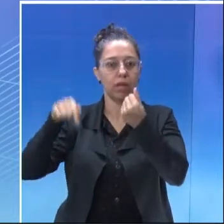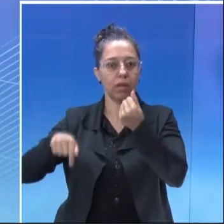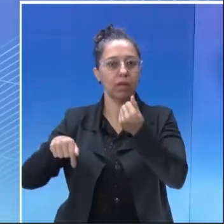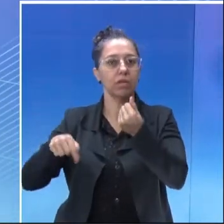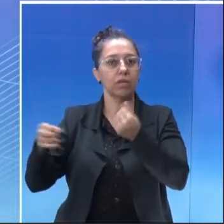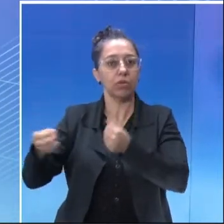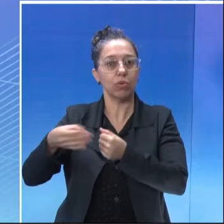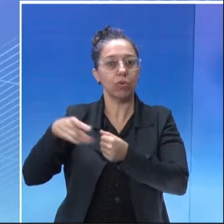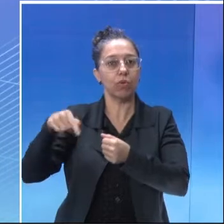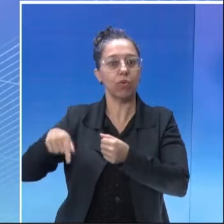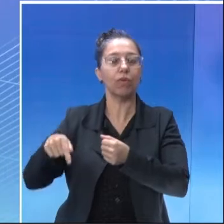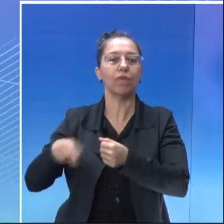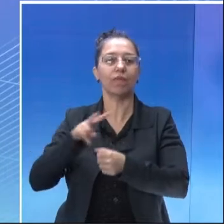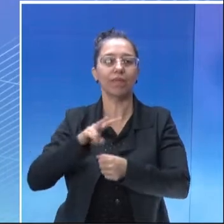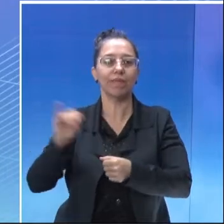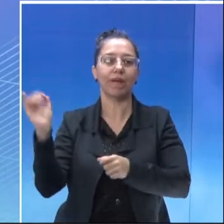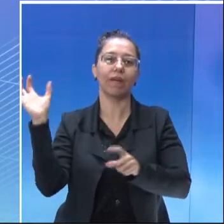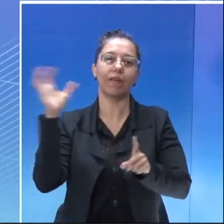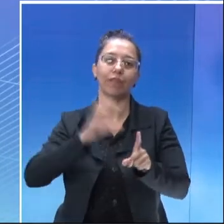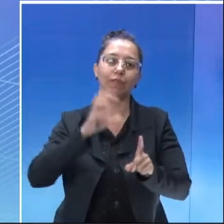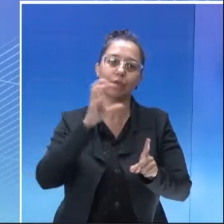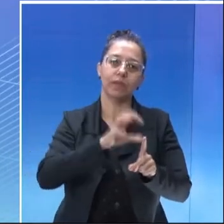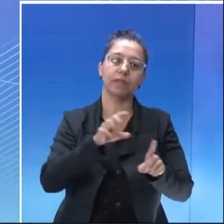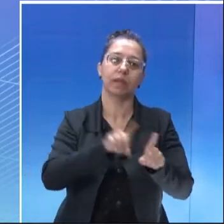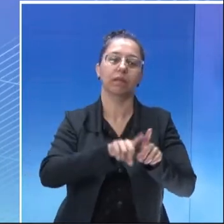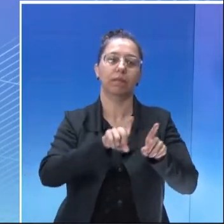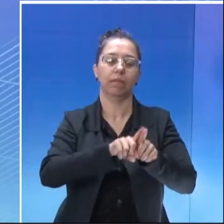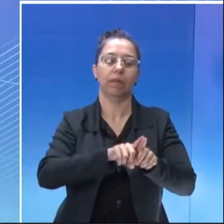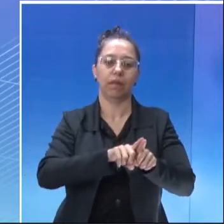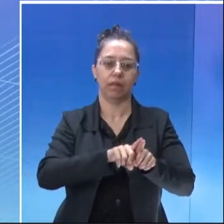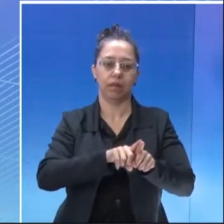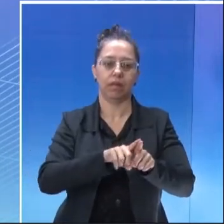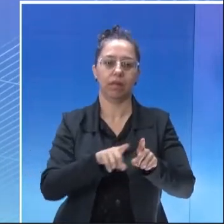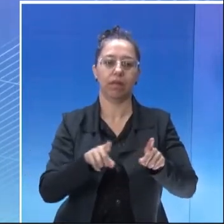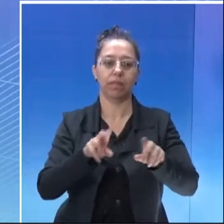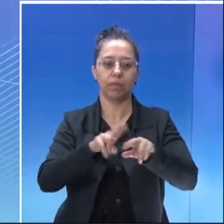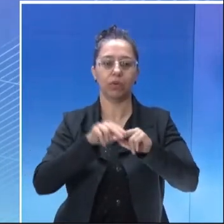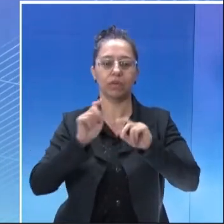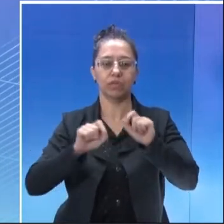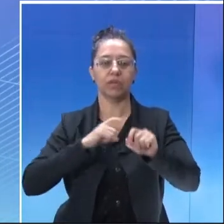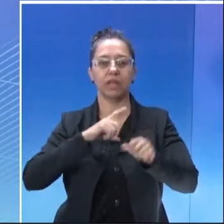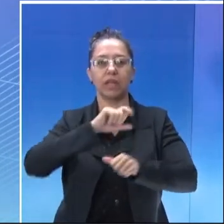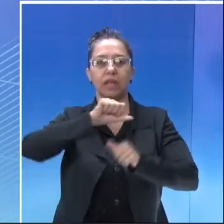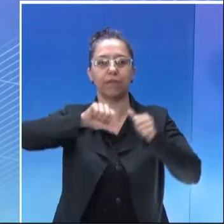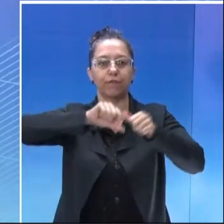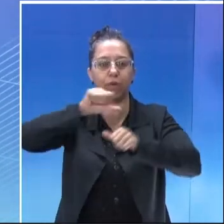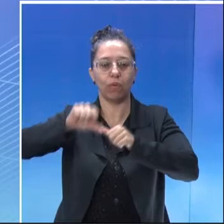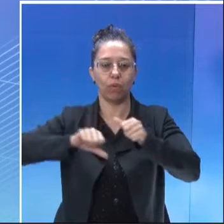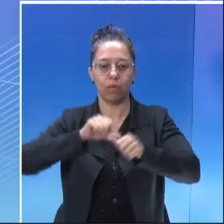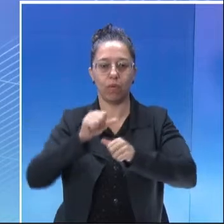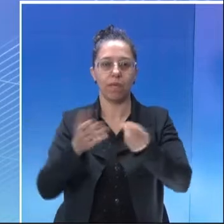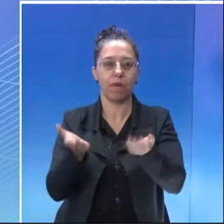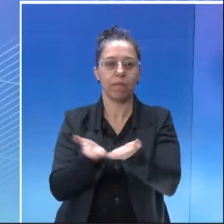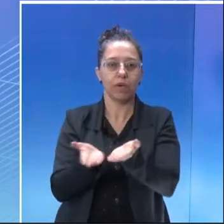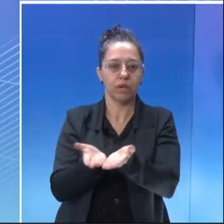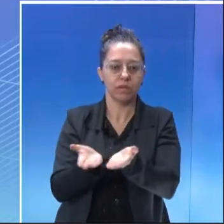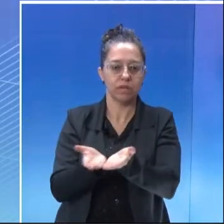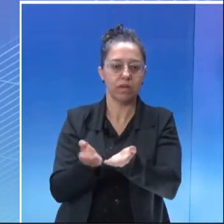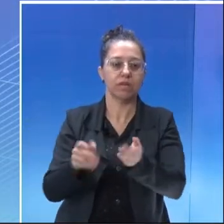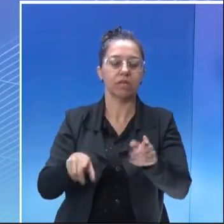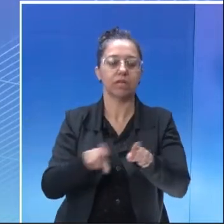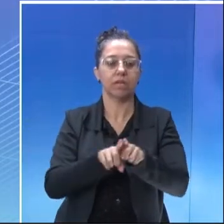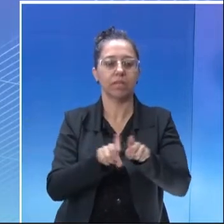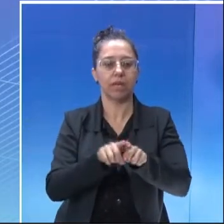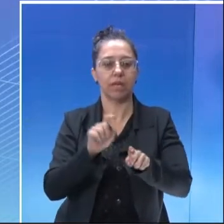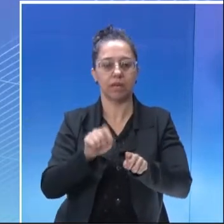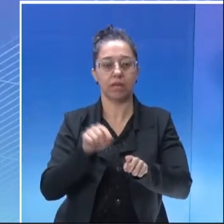vai fazer história. Na sociologia tem até a ética protestante e o espírito do capitalismo, que fala que os burgueses